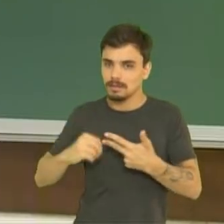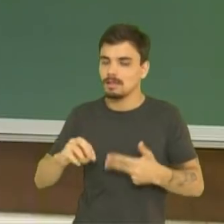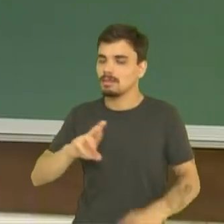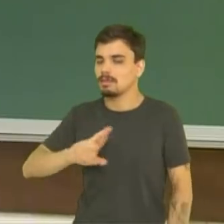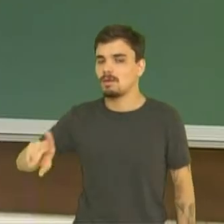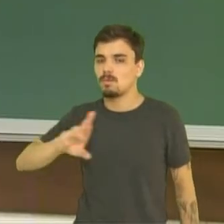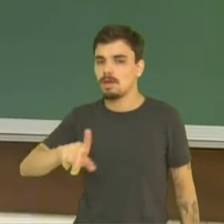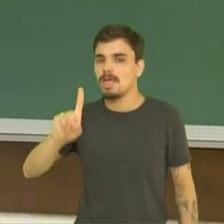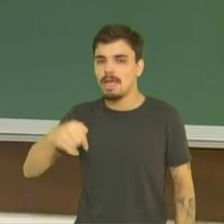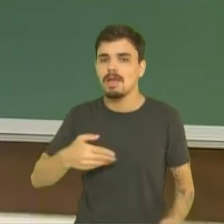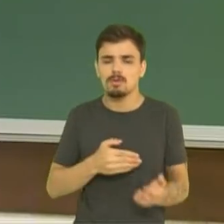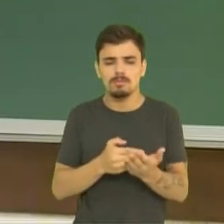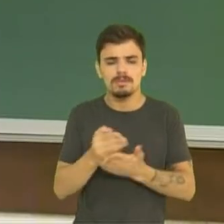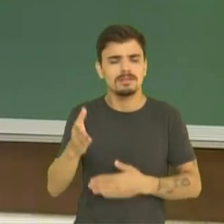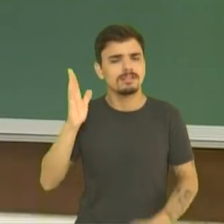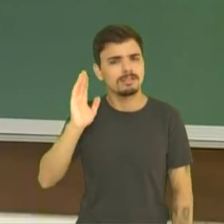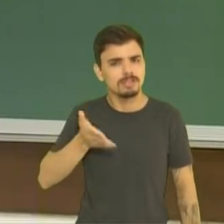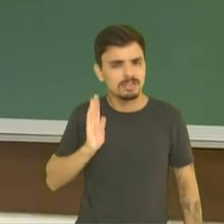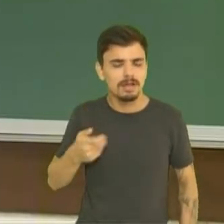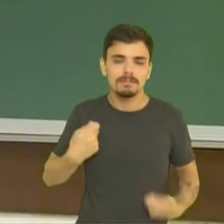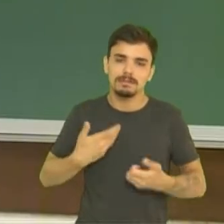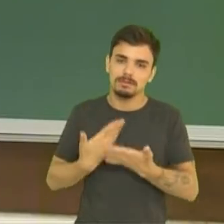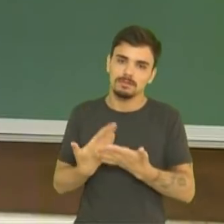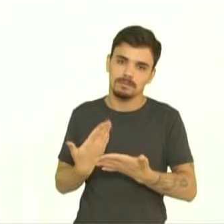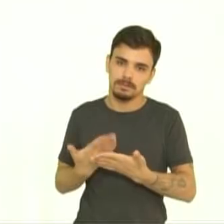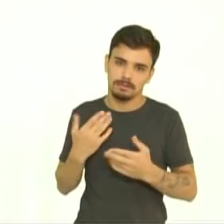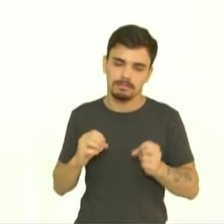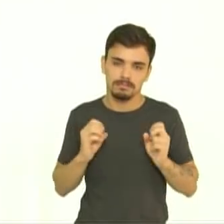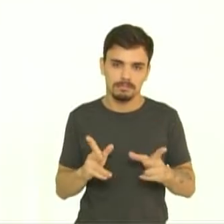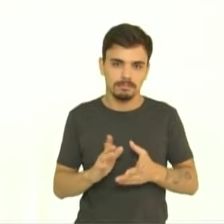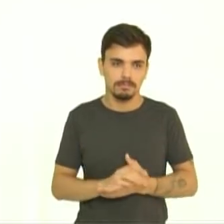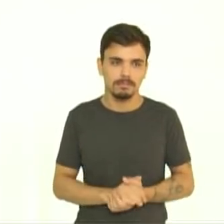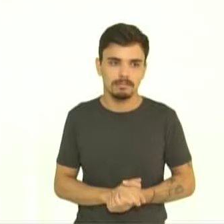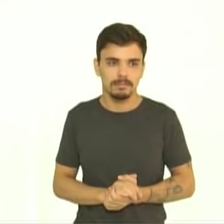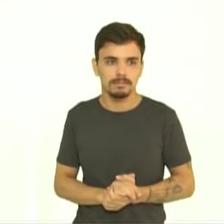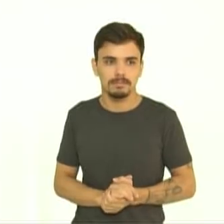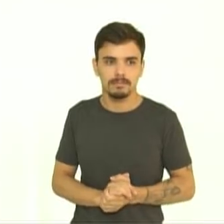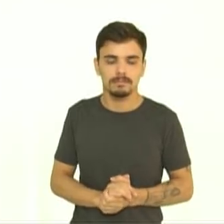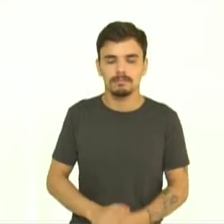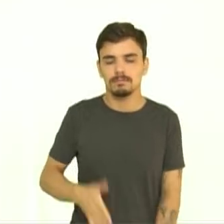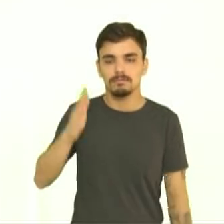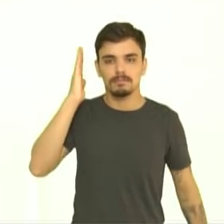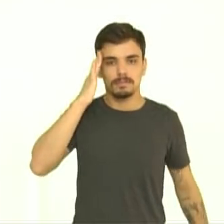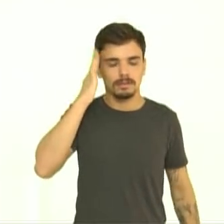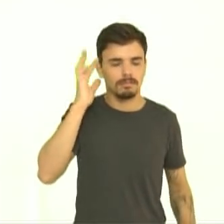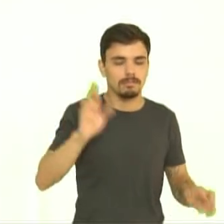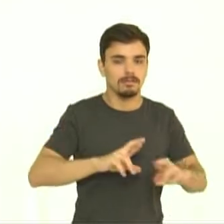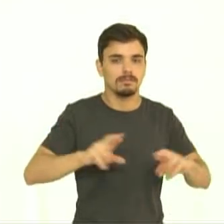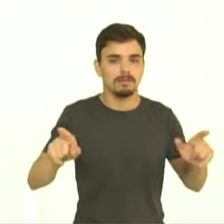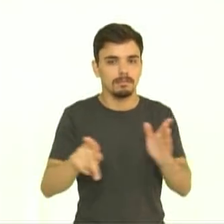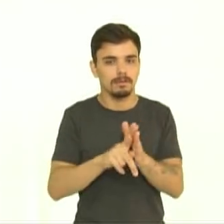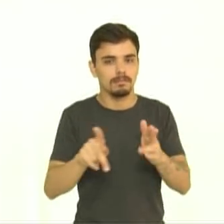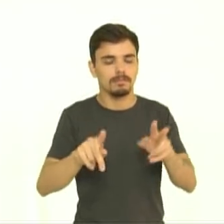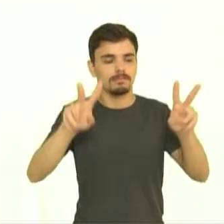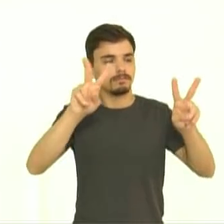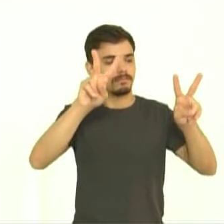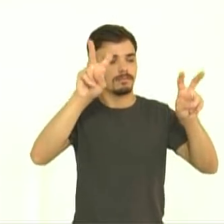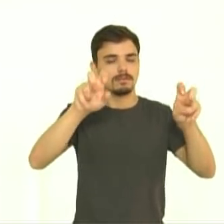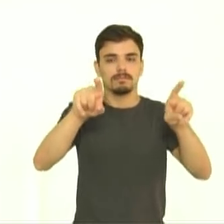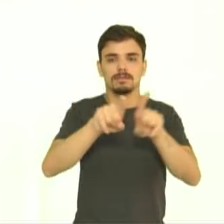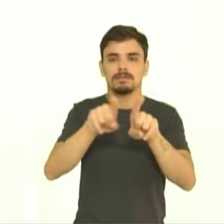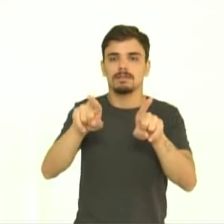gente aprende desde já, a gente tem que estudar, tá bom? Vamos lá. Saber diferenciar assunto, tema